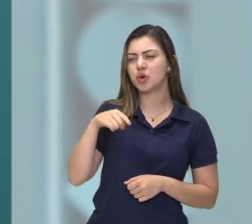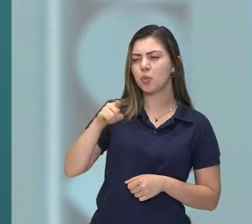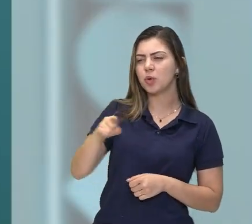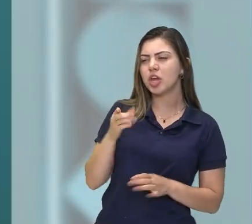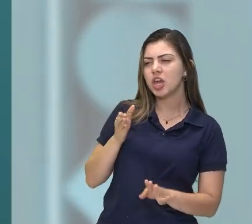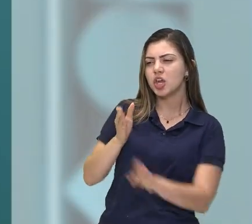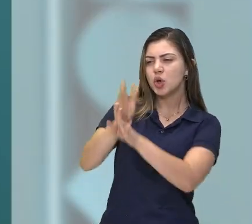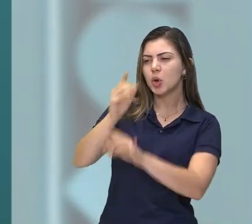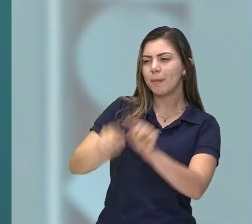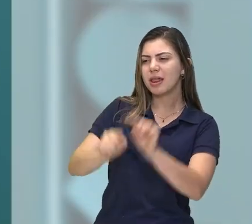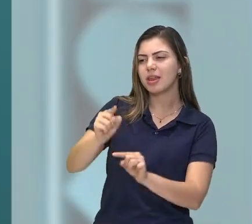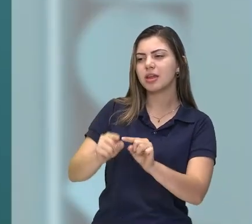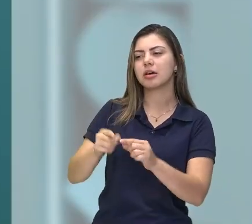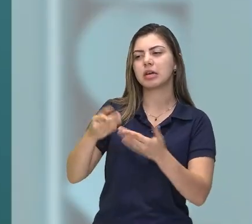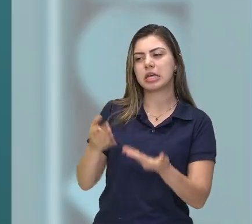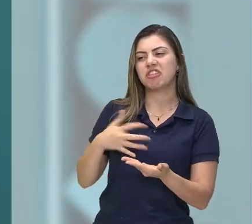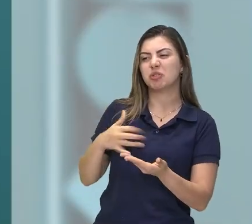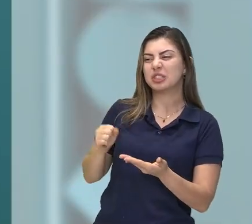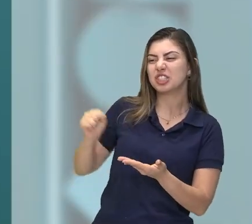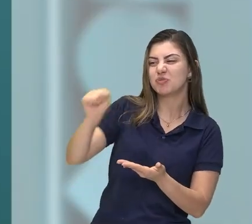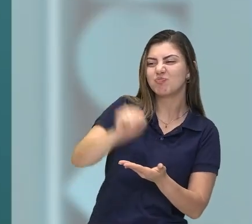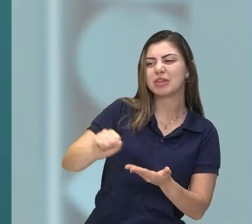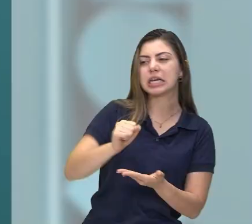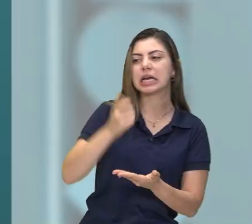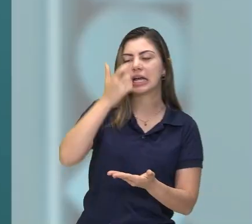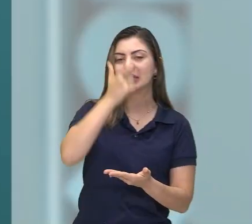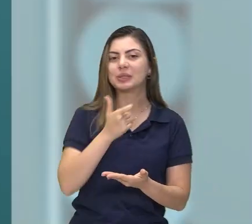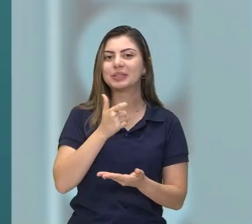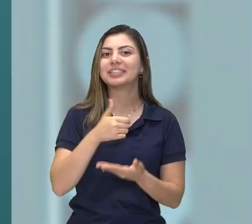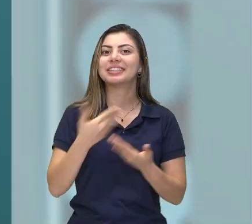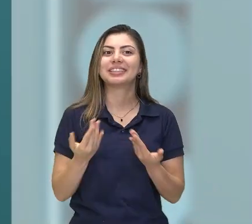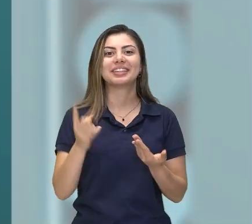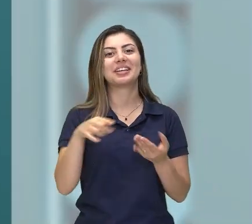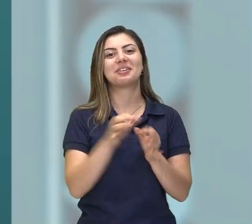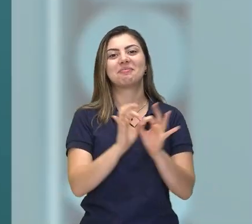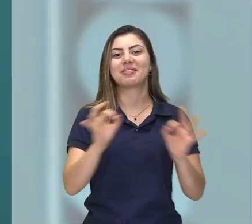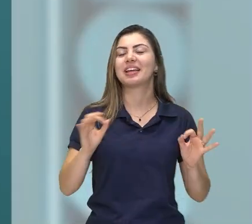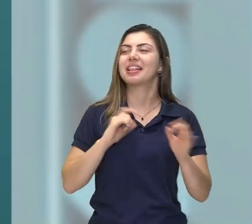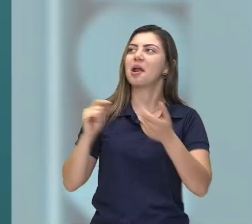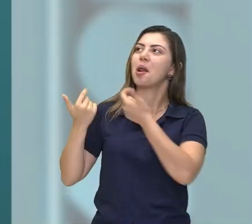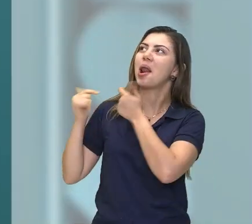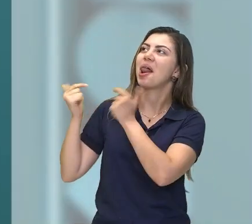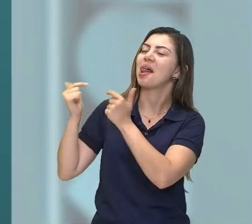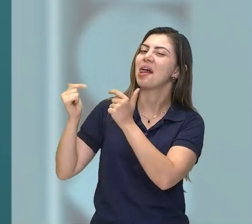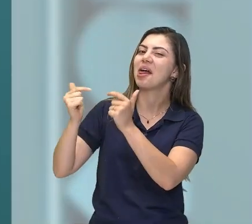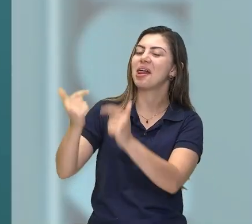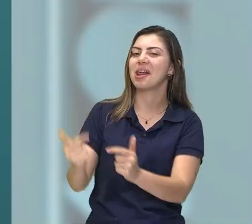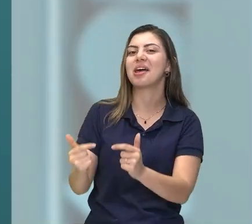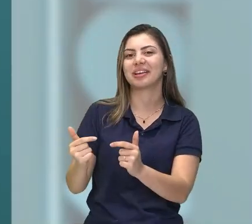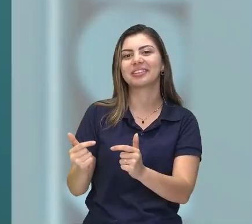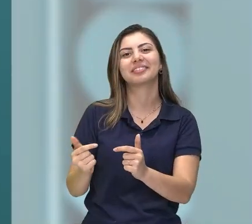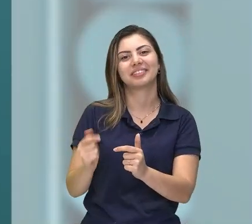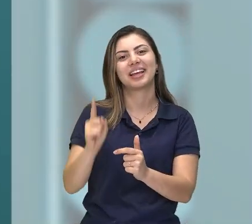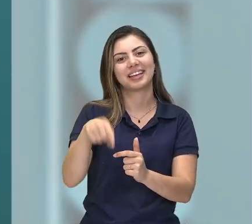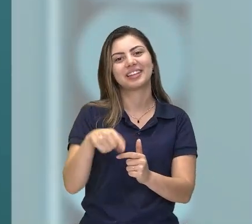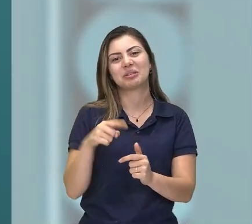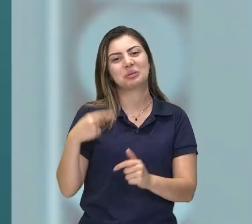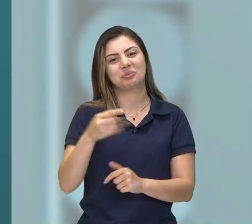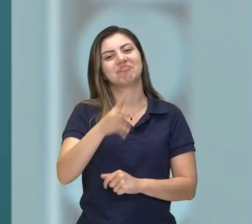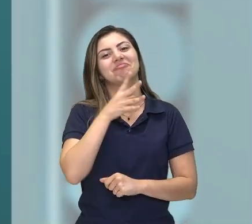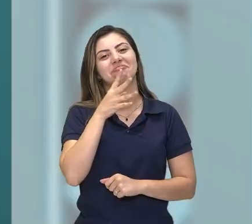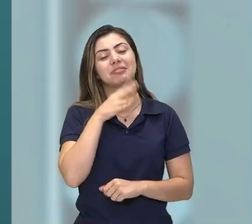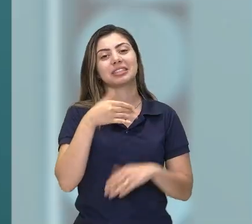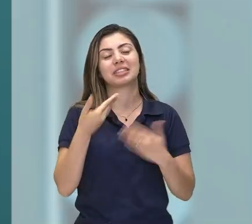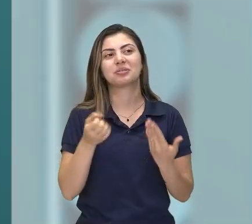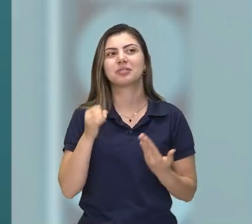achar, eu vou esfregar na tua cara. Então, essa frase, ela perpassa gerações, né, esse discurso aí. E aí, se a gente pensar,